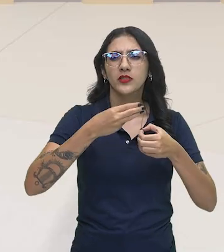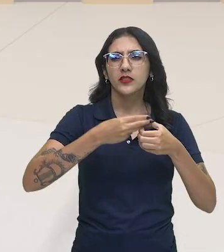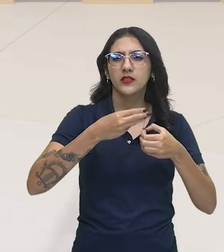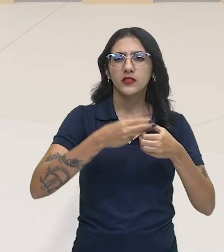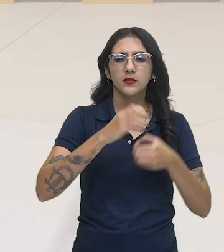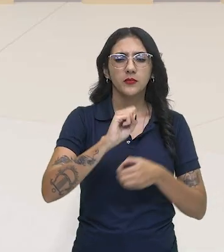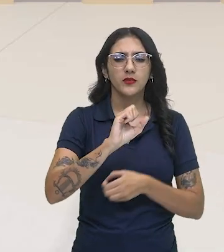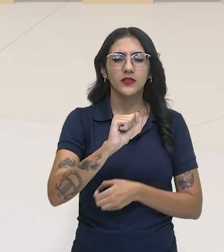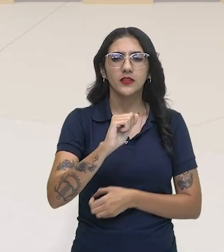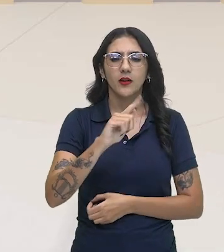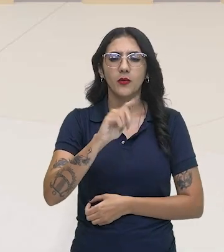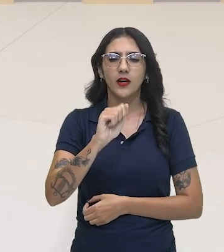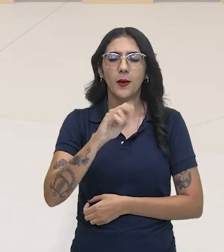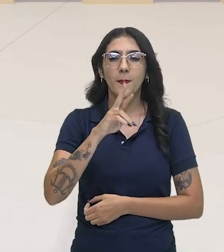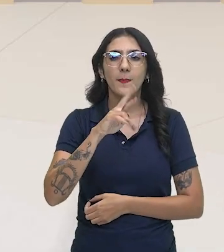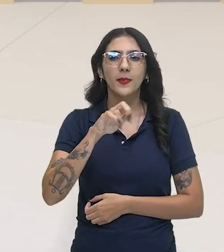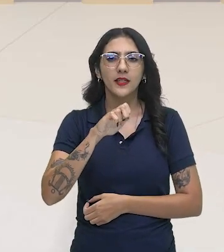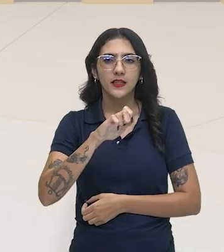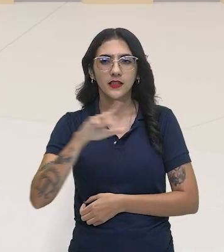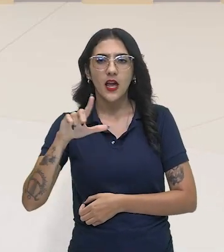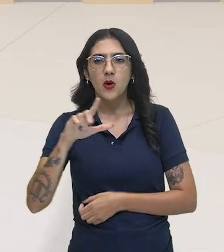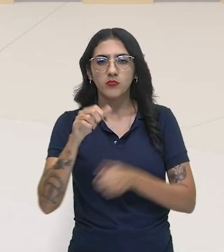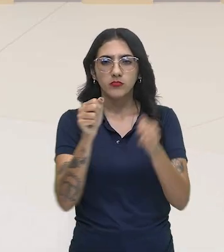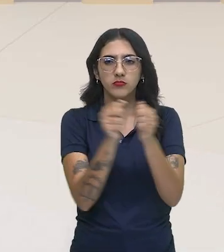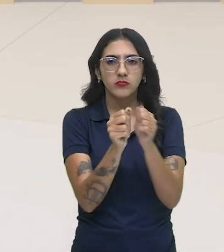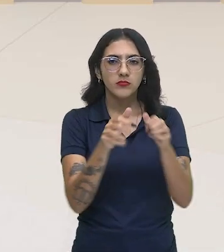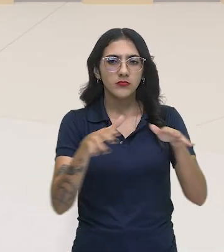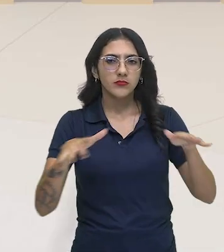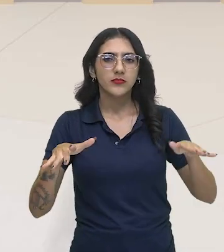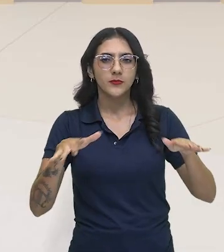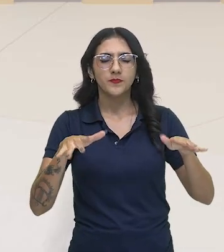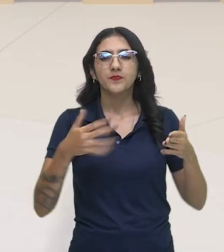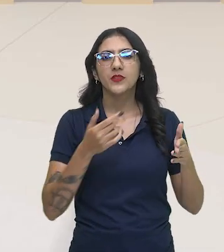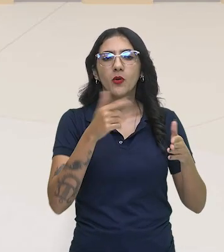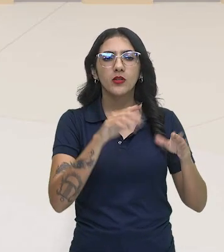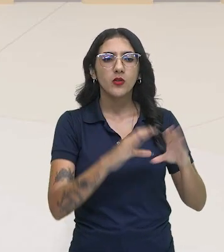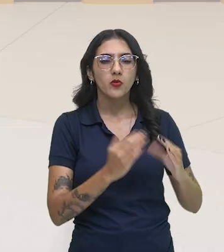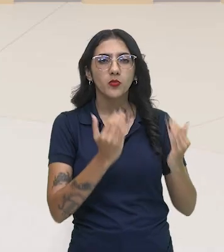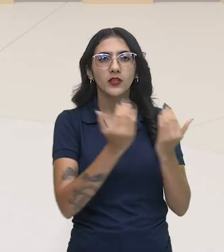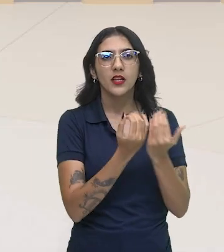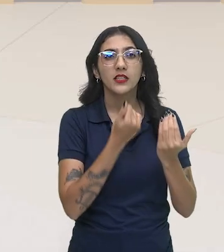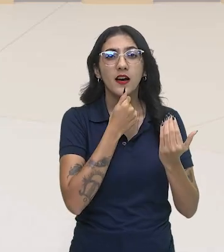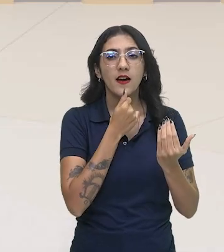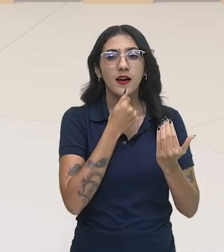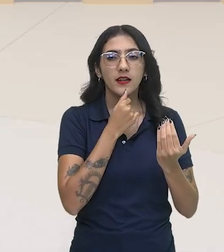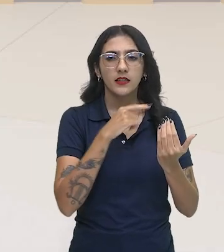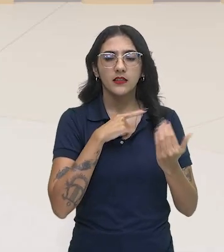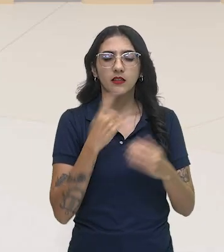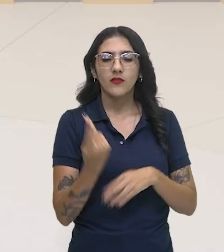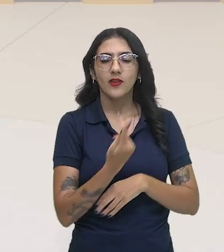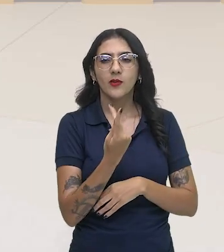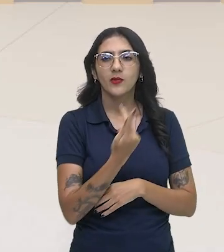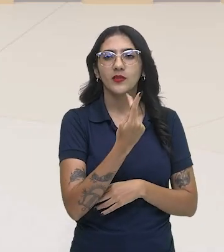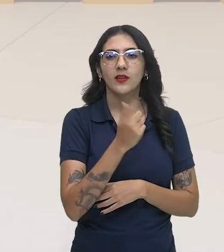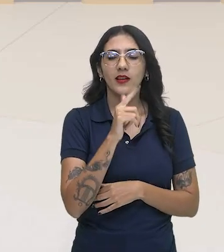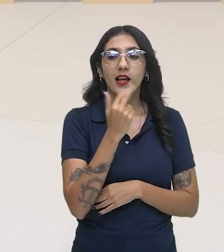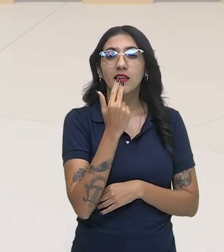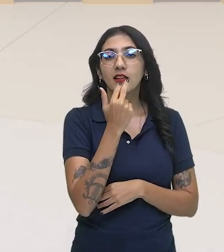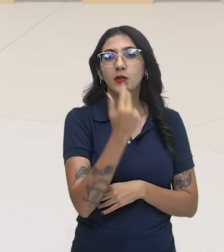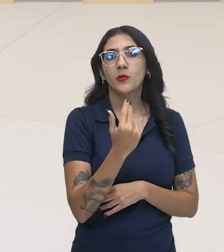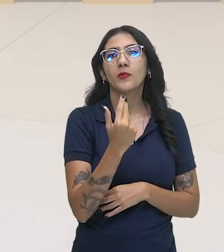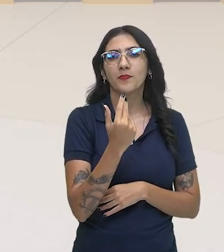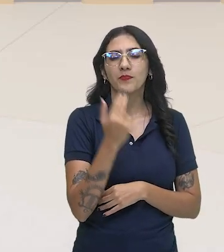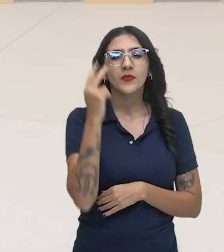né? Nós temos ali, então, essas comunidades que valorizam até hoje a questão da língua. Né, os mais velhos,